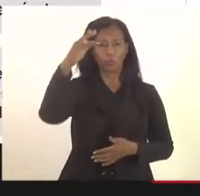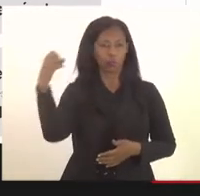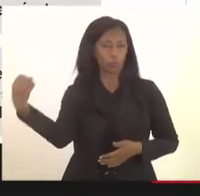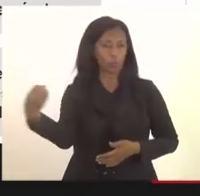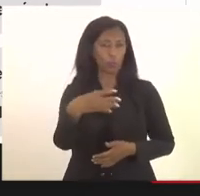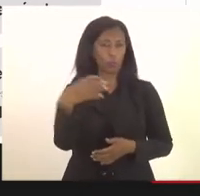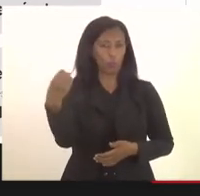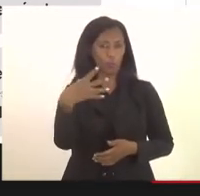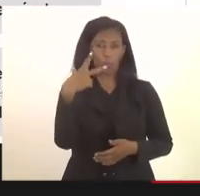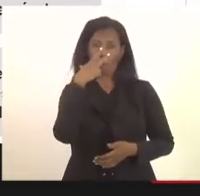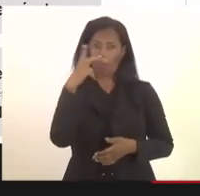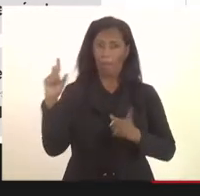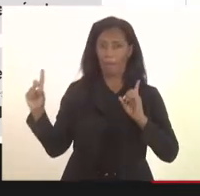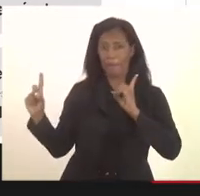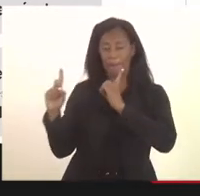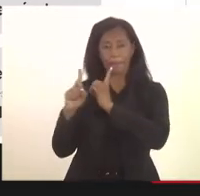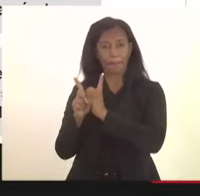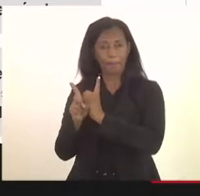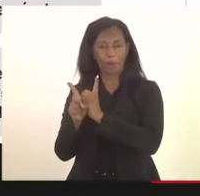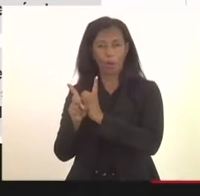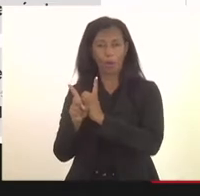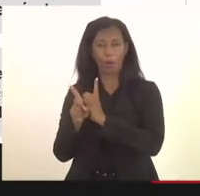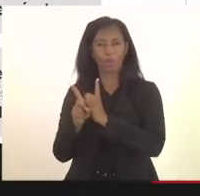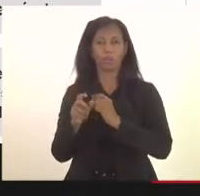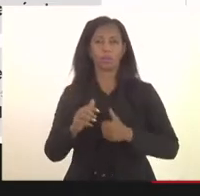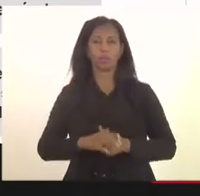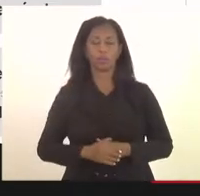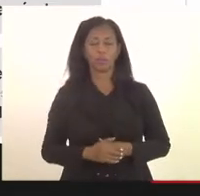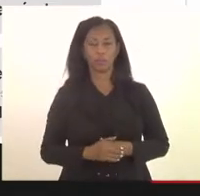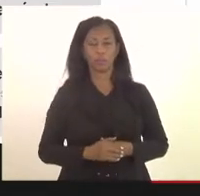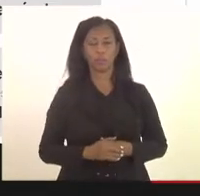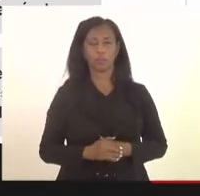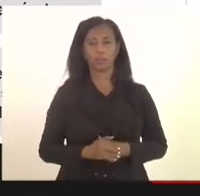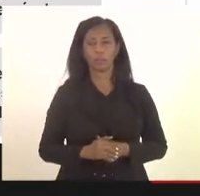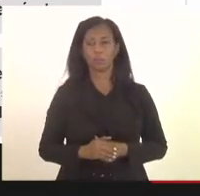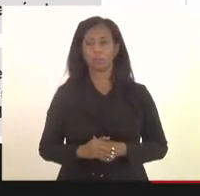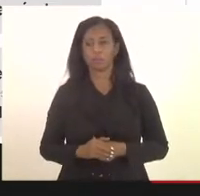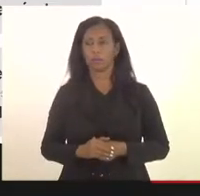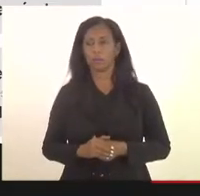um futuro bem próximo, a gente vai estar começando a envolver em pesquisas nessa área aqui.